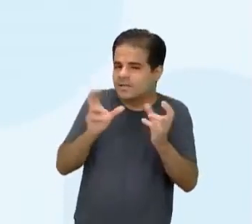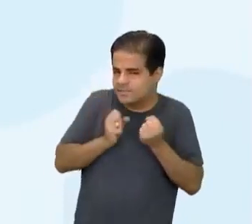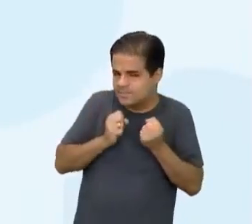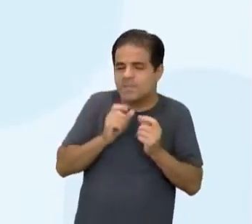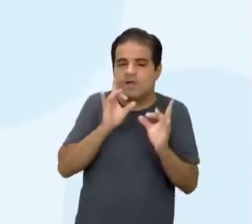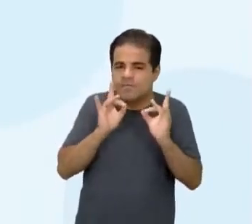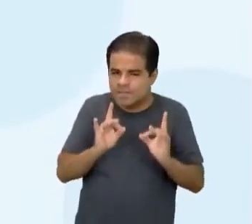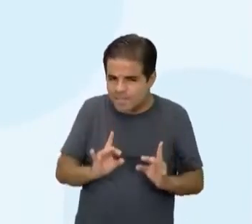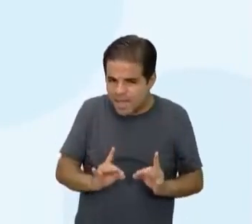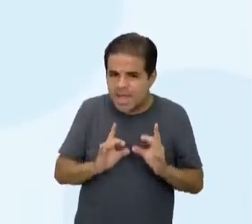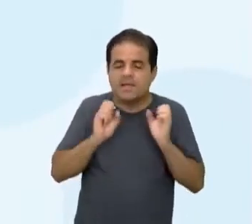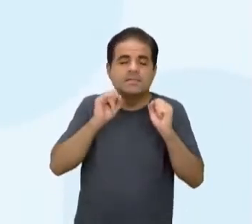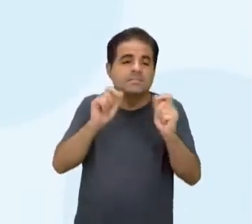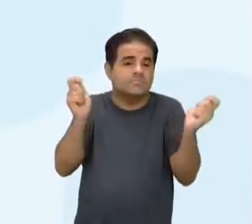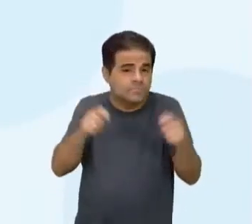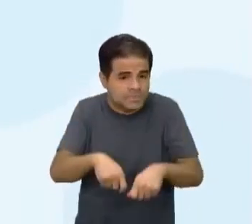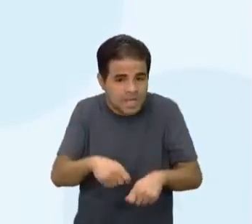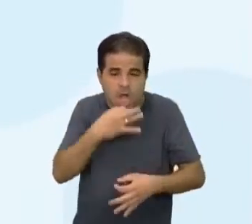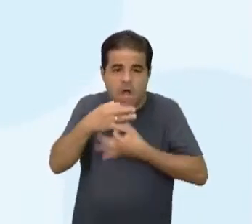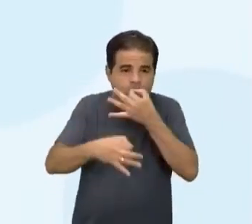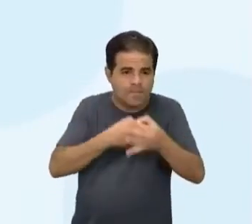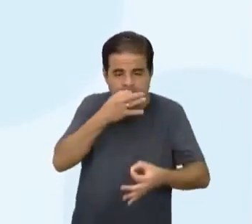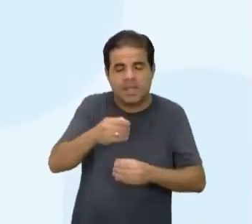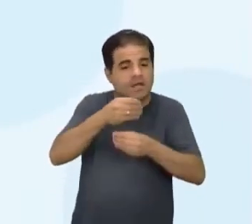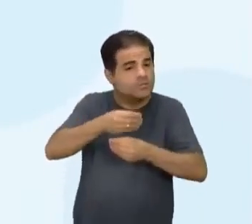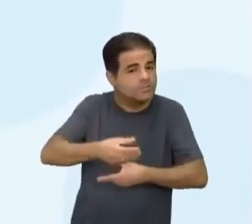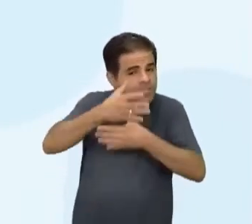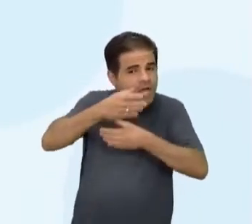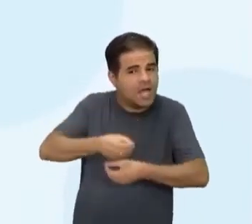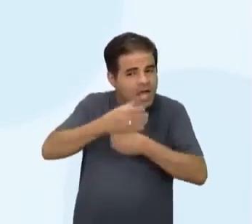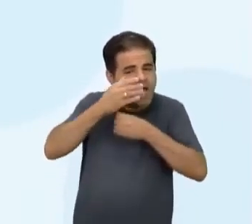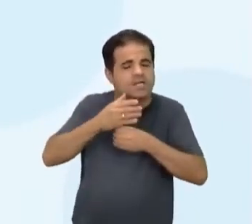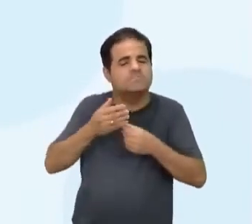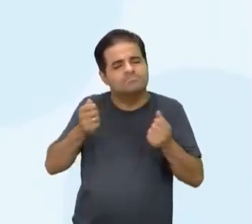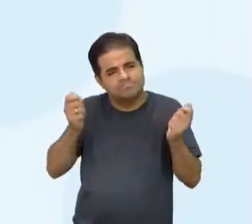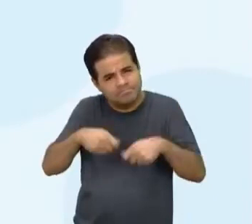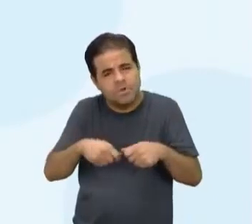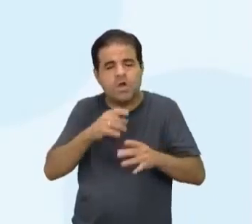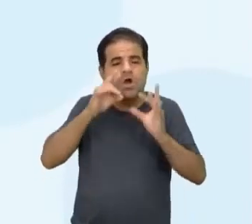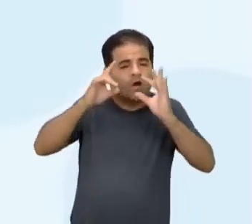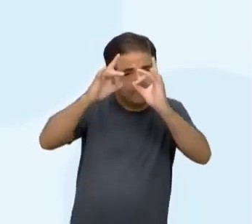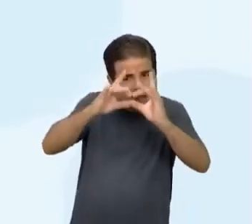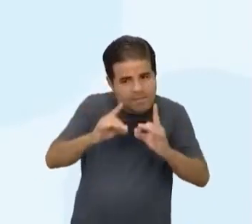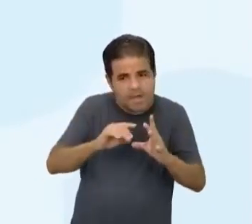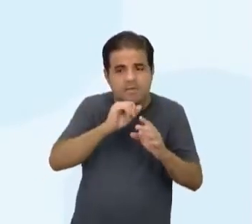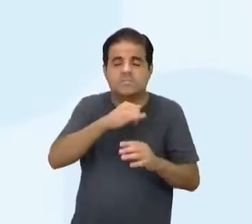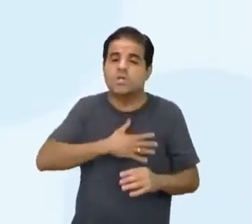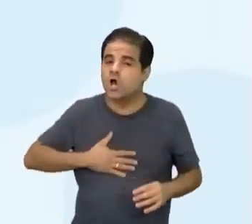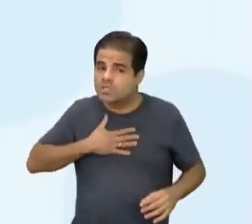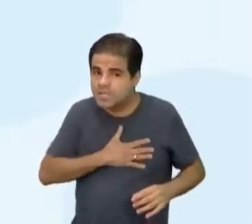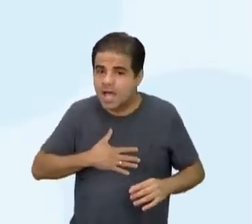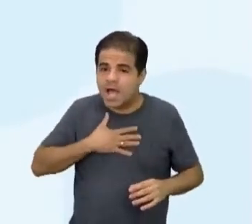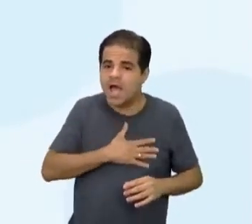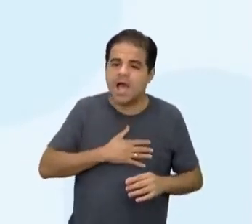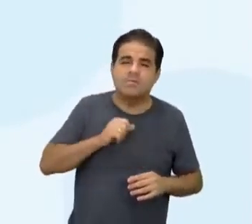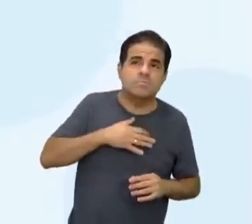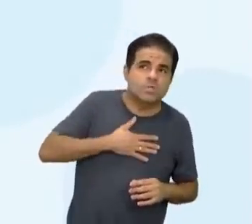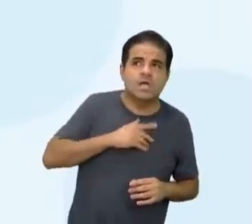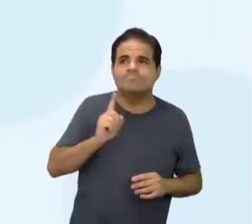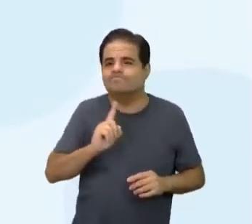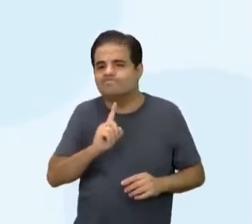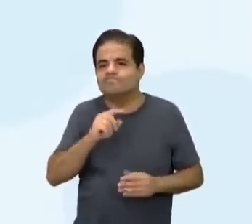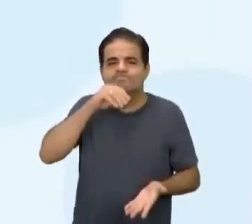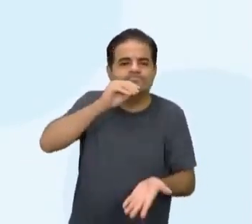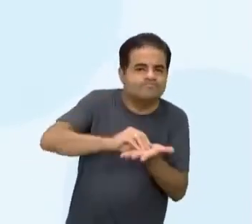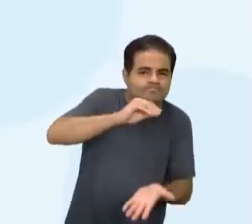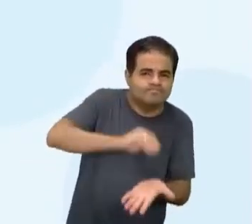feedback. Quem puder também comentar aqui no chat, né, o feedback, assim, se vocês gostaram, se vocês não gostaram,